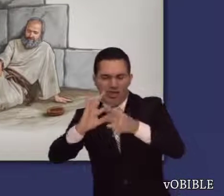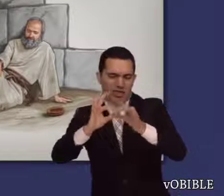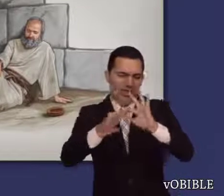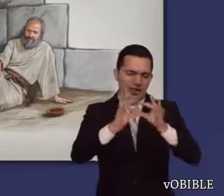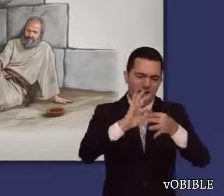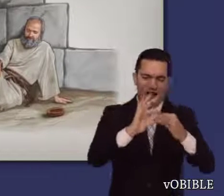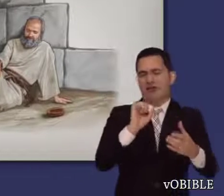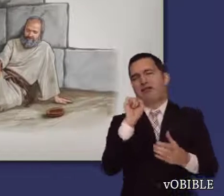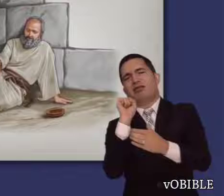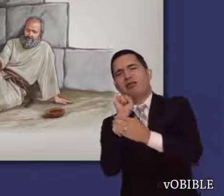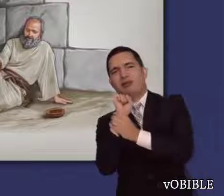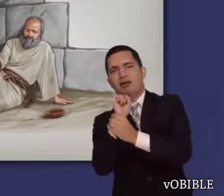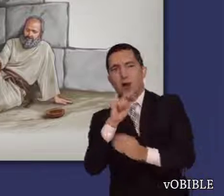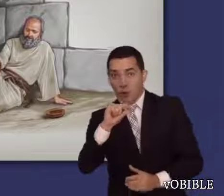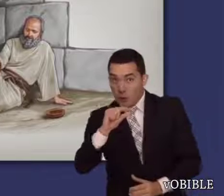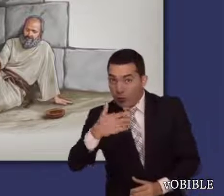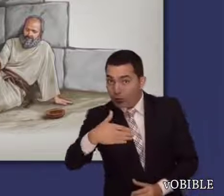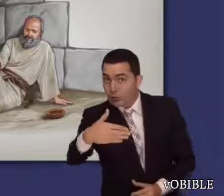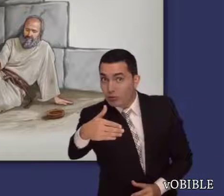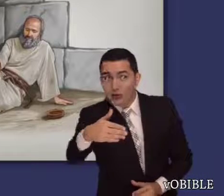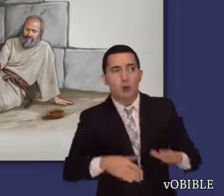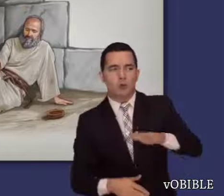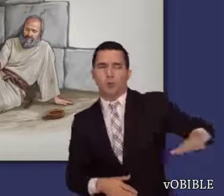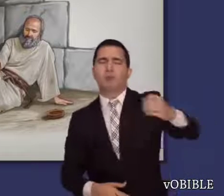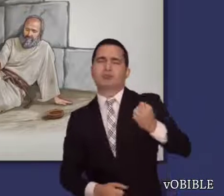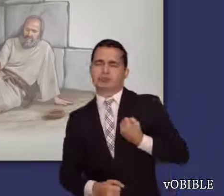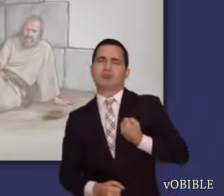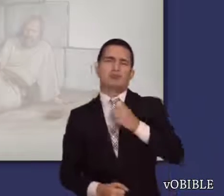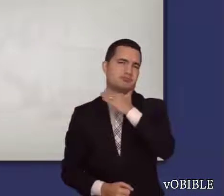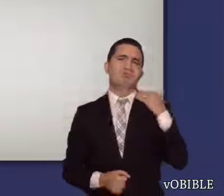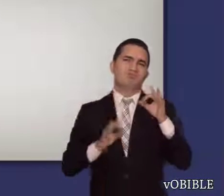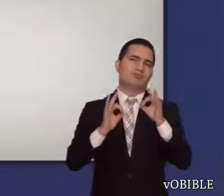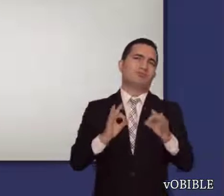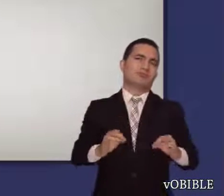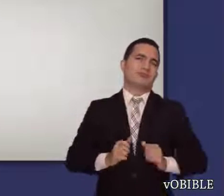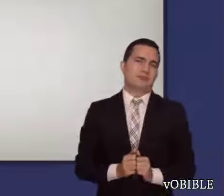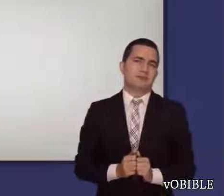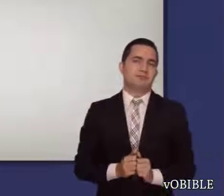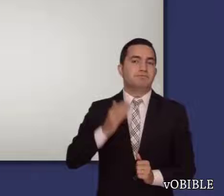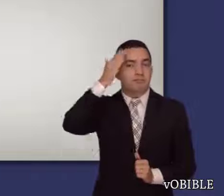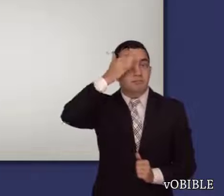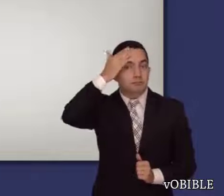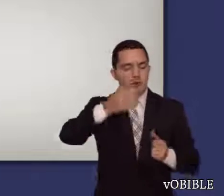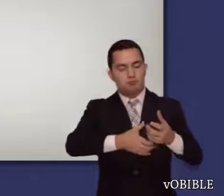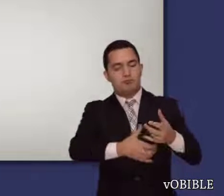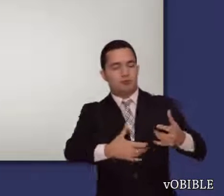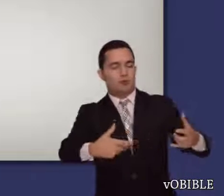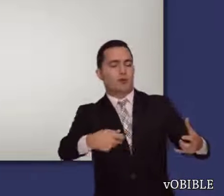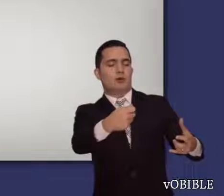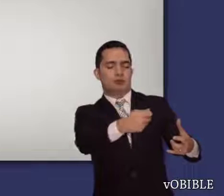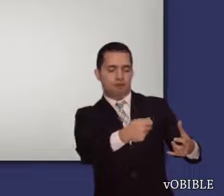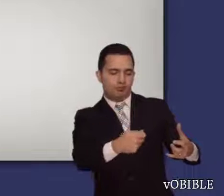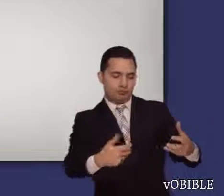de estar acorrentado, Paulo estava prestes a ser executado. Paulo escreveu essa carta para